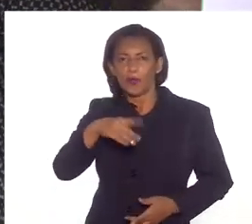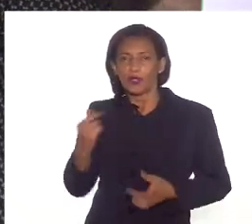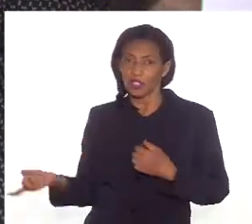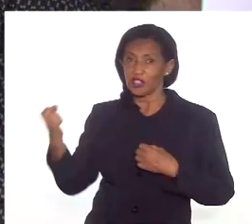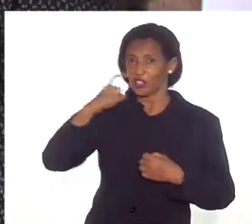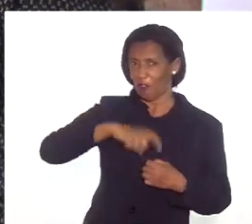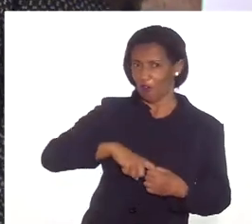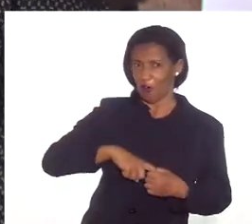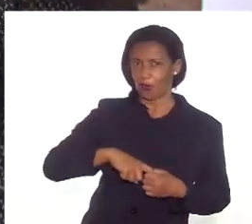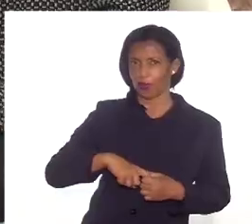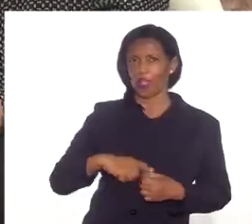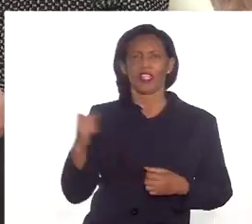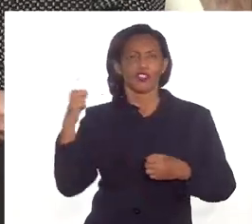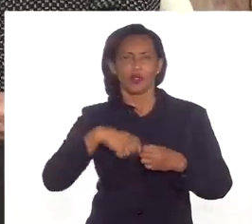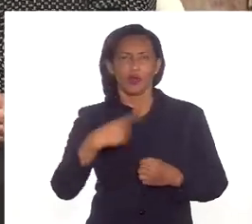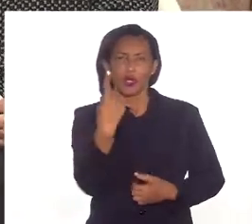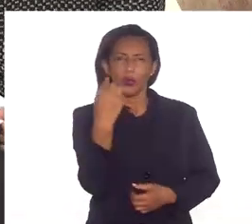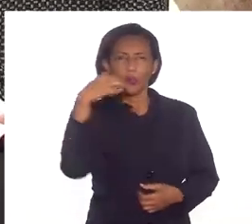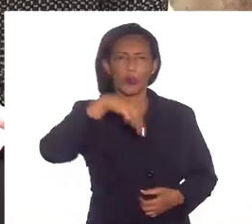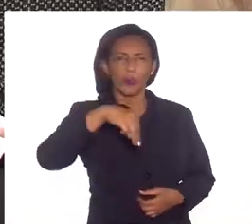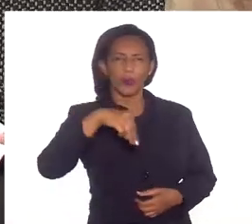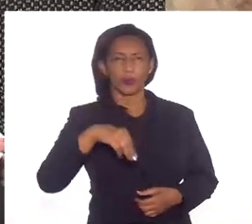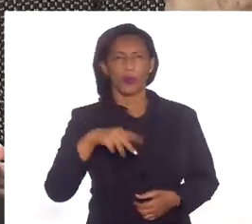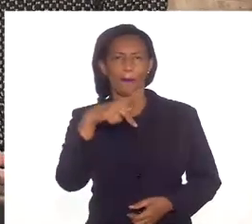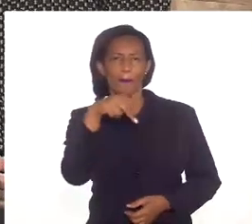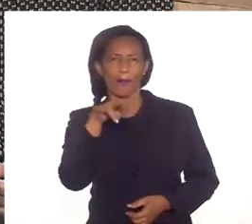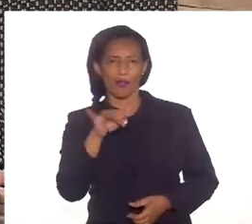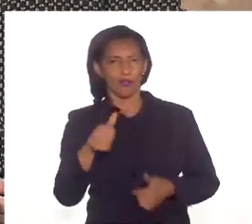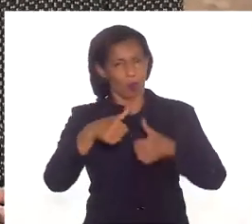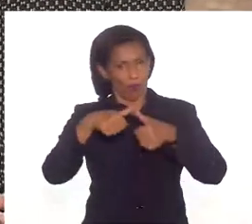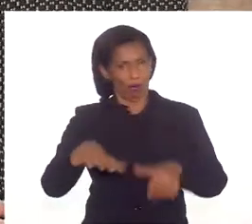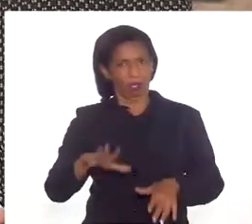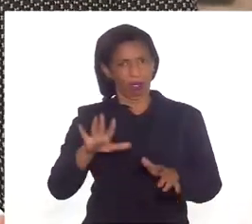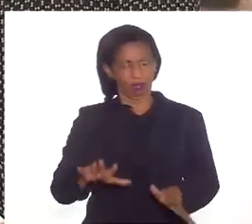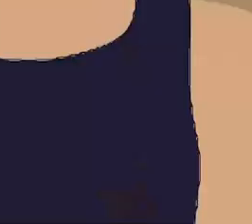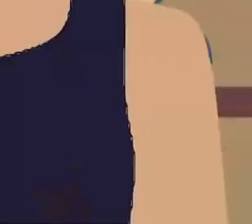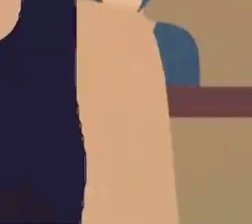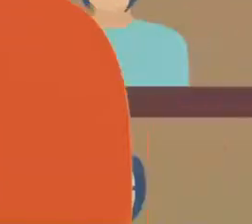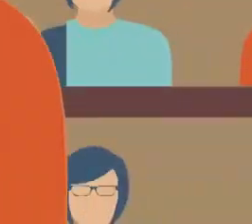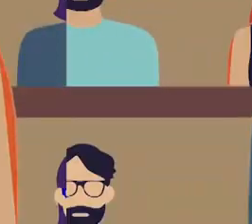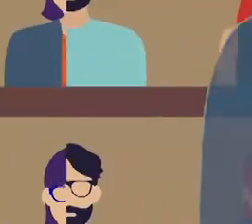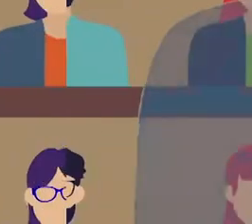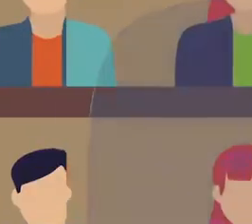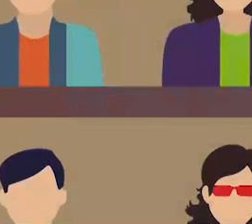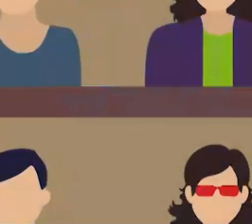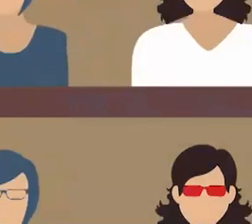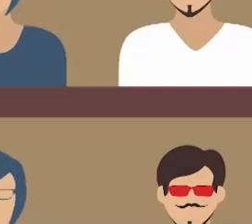gente já continua com o nosso papo, tá? A gente volta em um minuto com o programa Perfil. Fique com a gente.